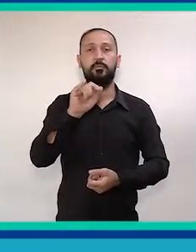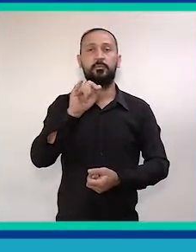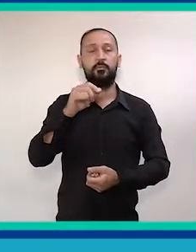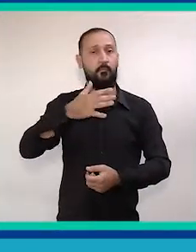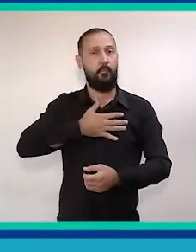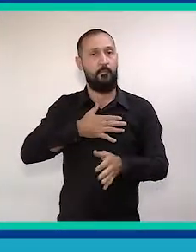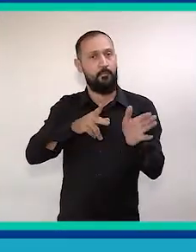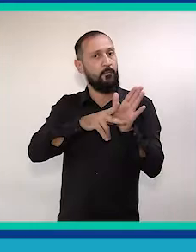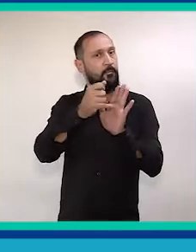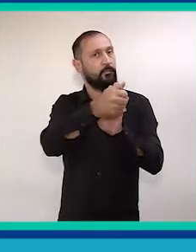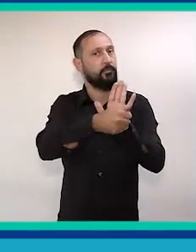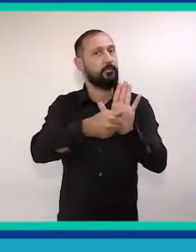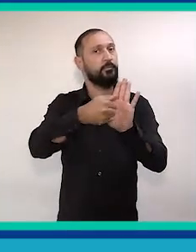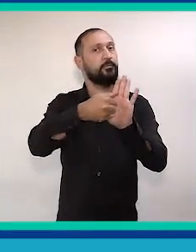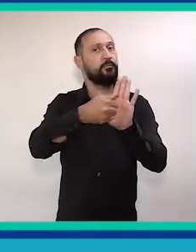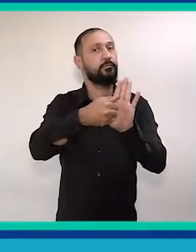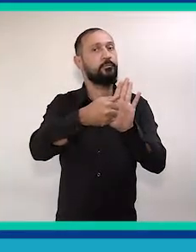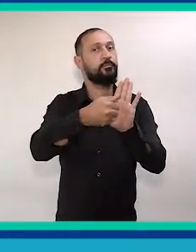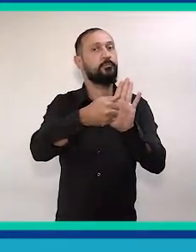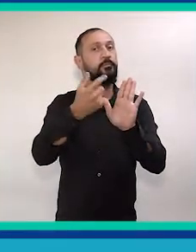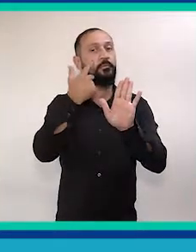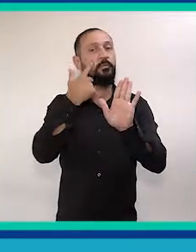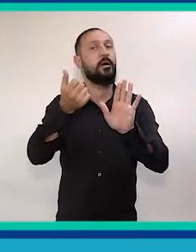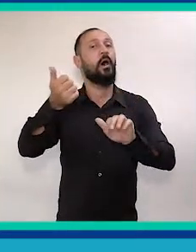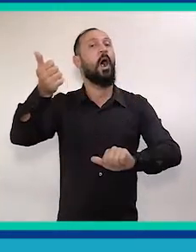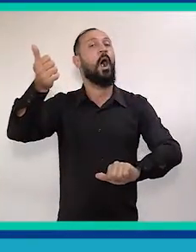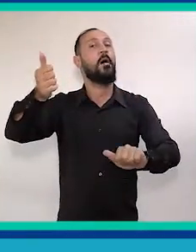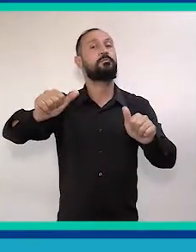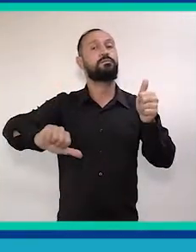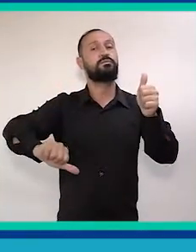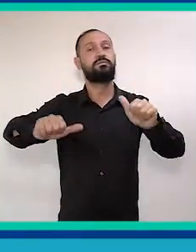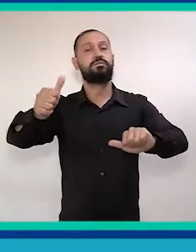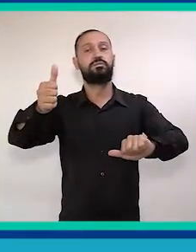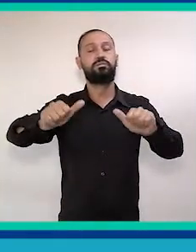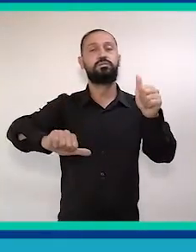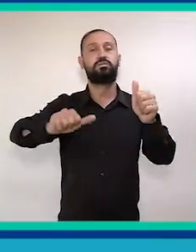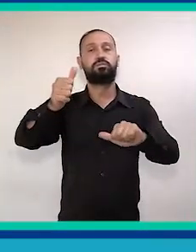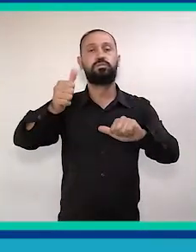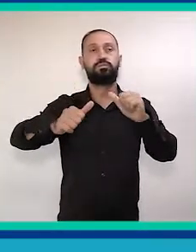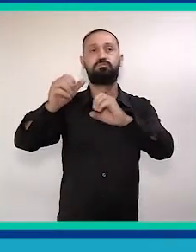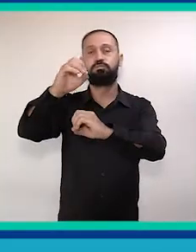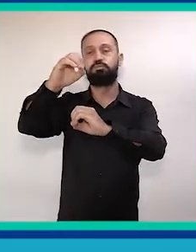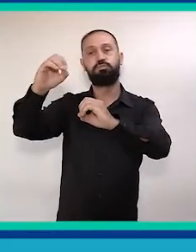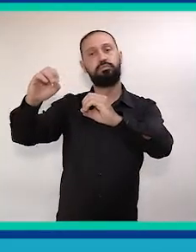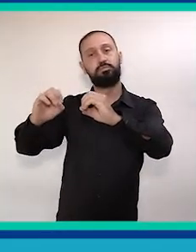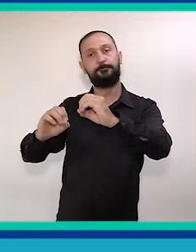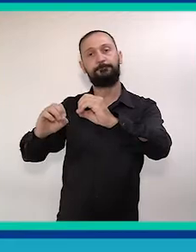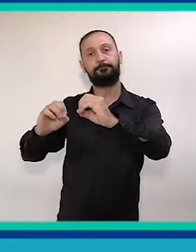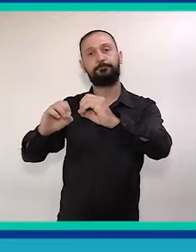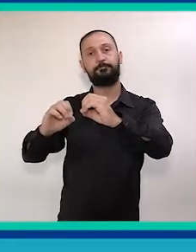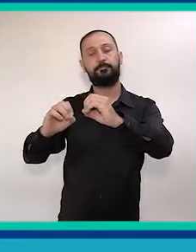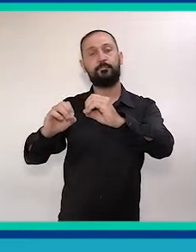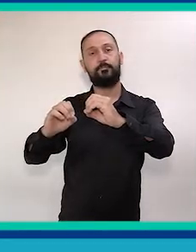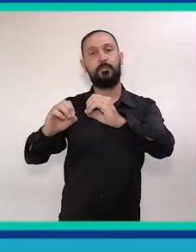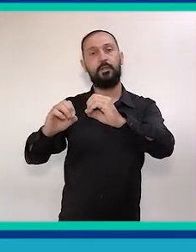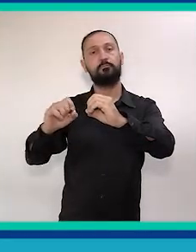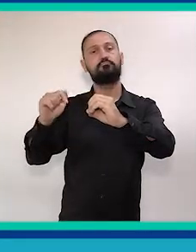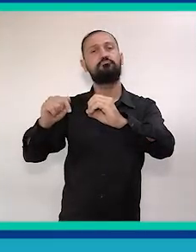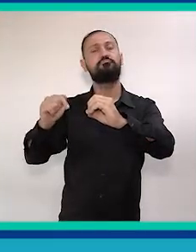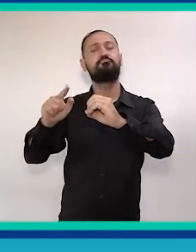atividades. E aí, no caso do meu projeto principal, a gente avaliou essa molécula